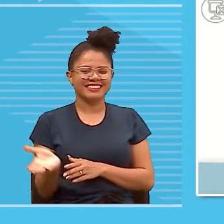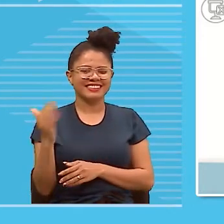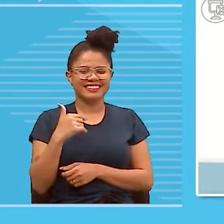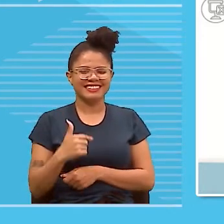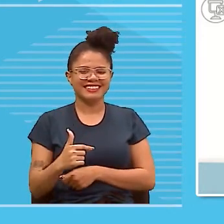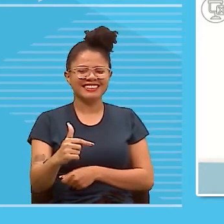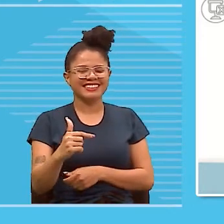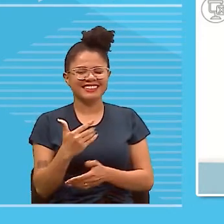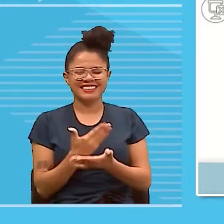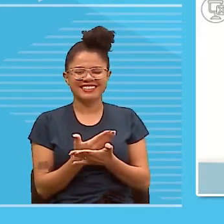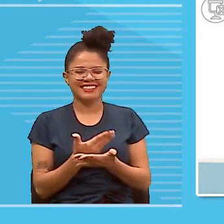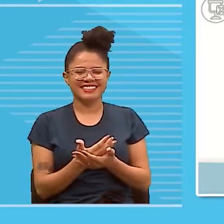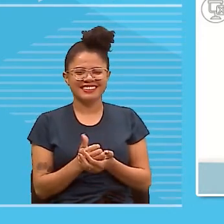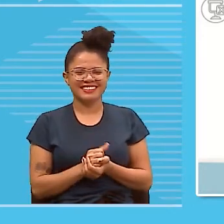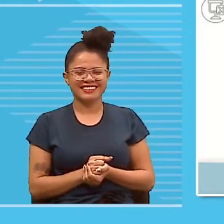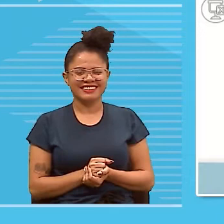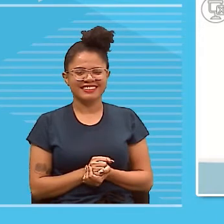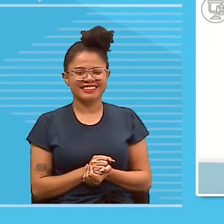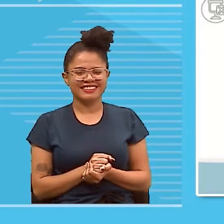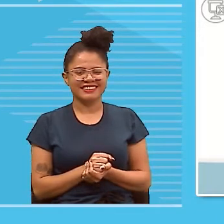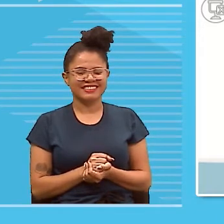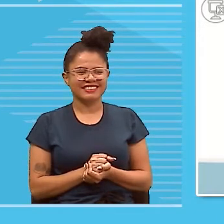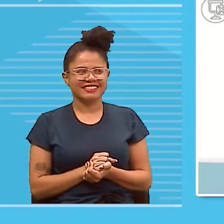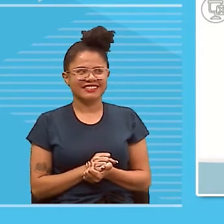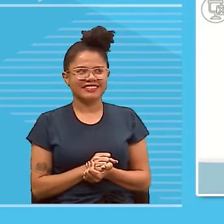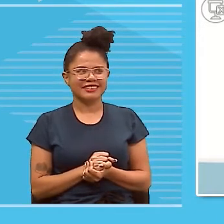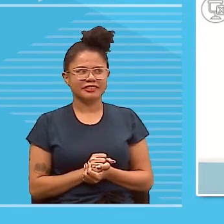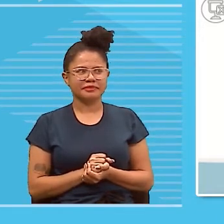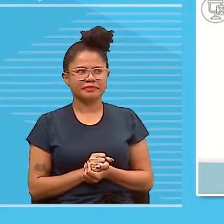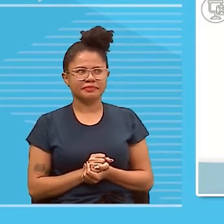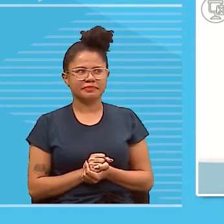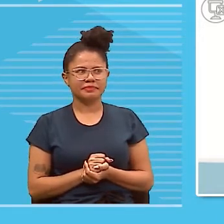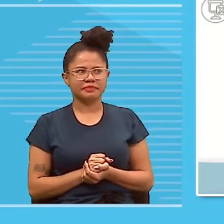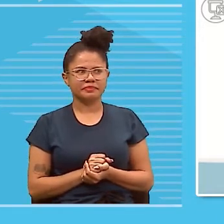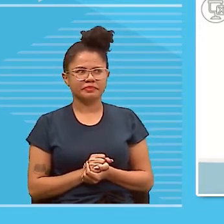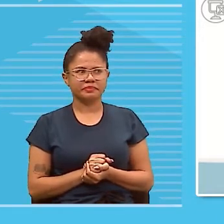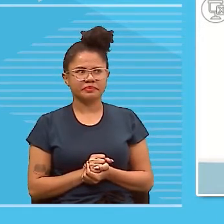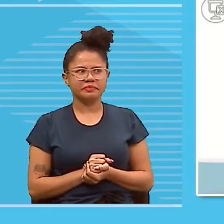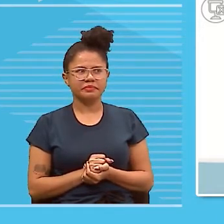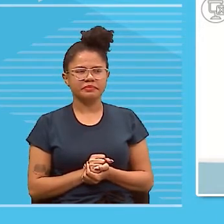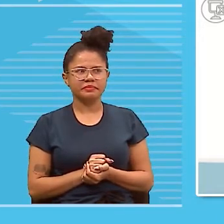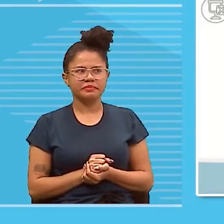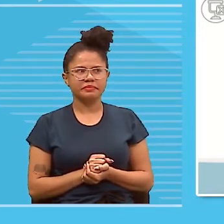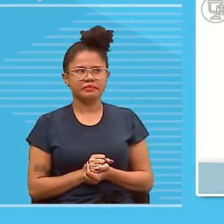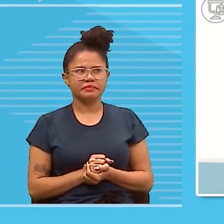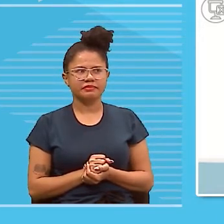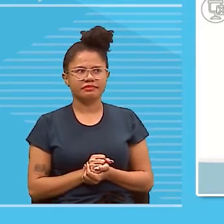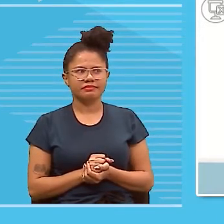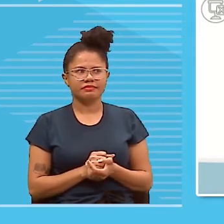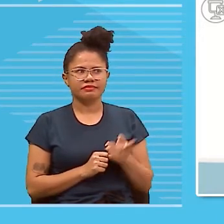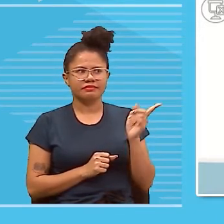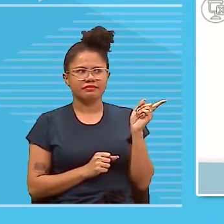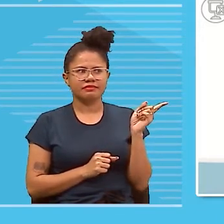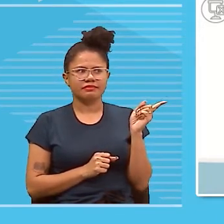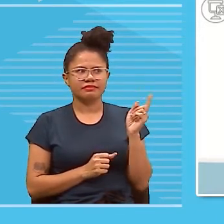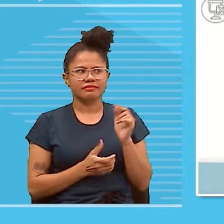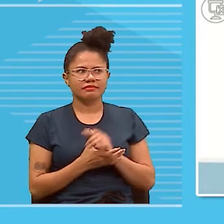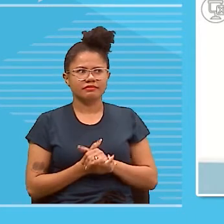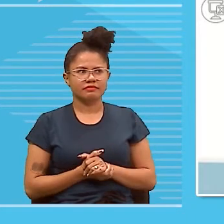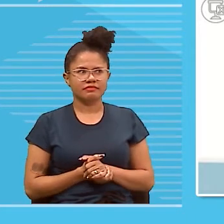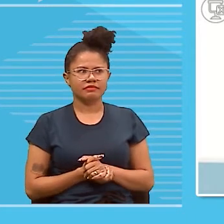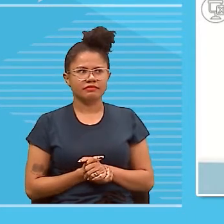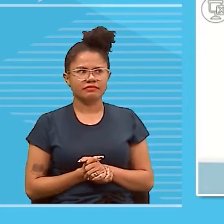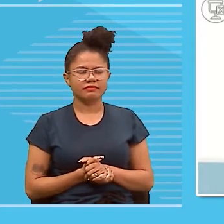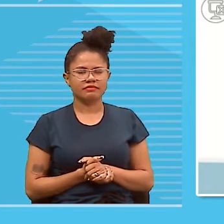estudando organizei a prateleira para que coubessem mais livros é esta finalidade